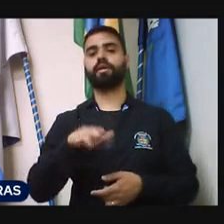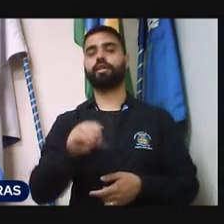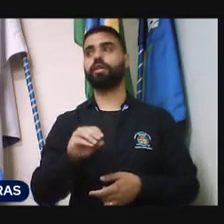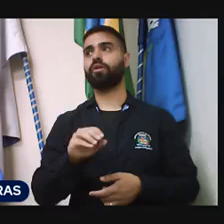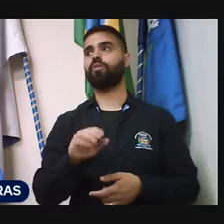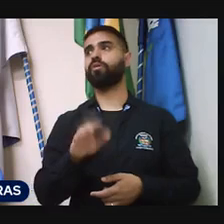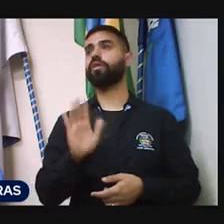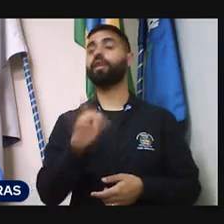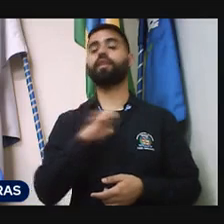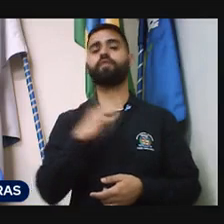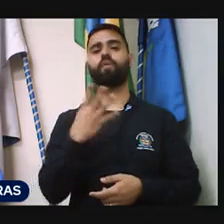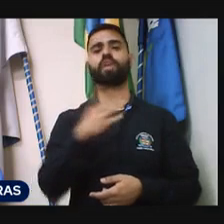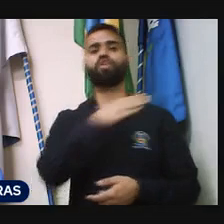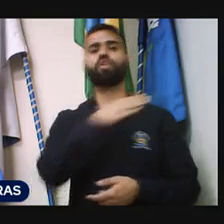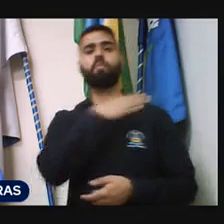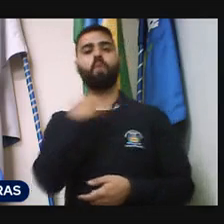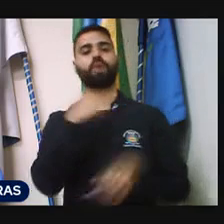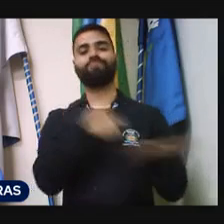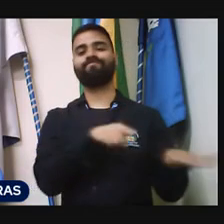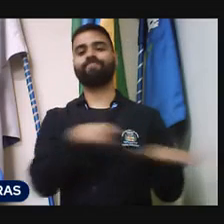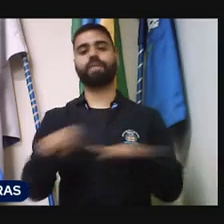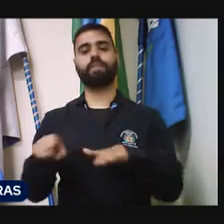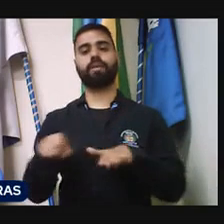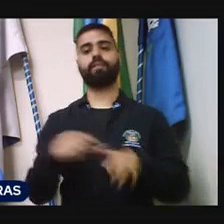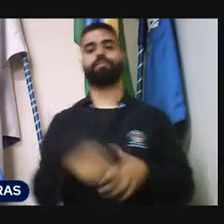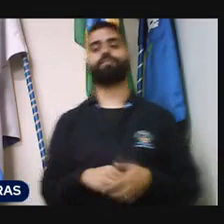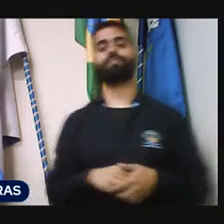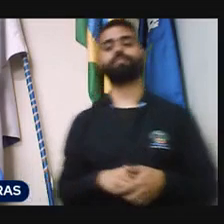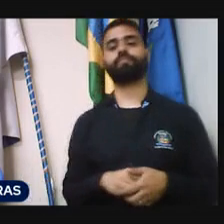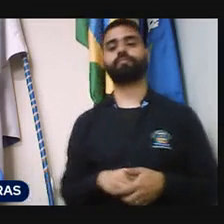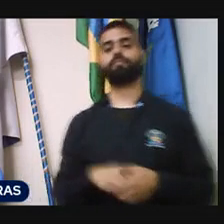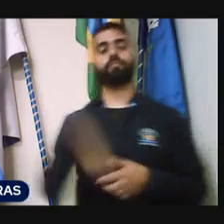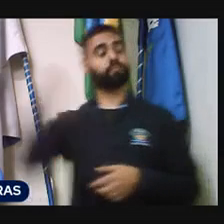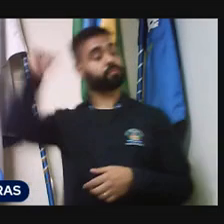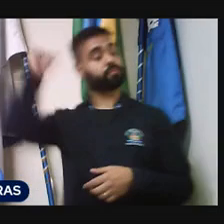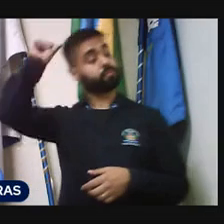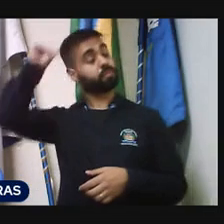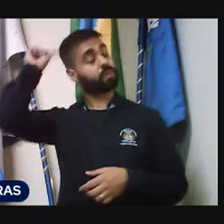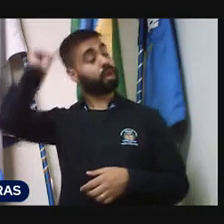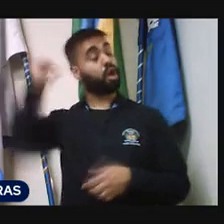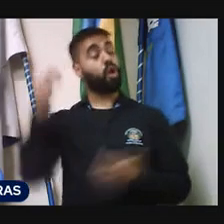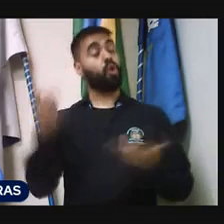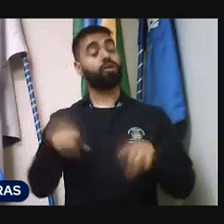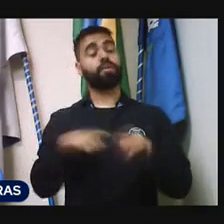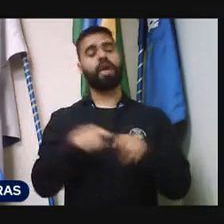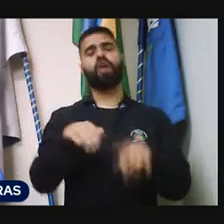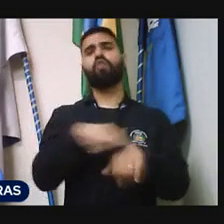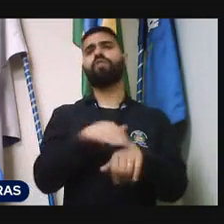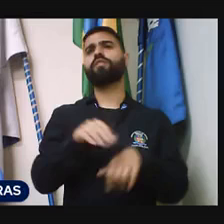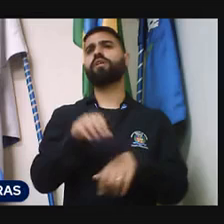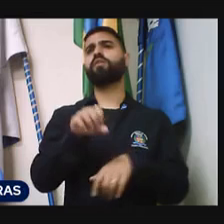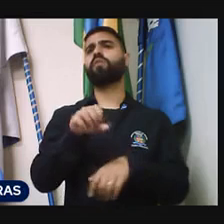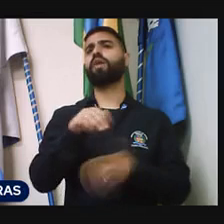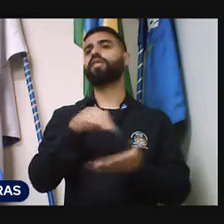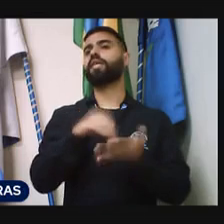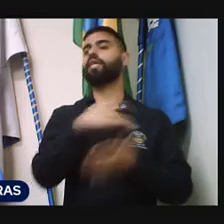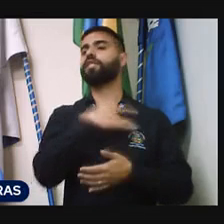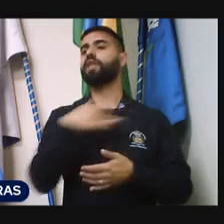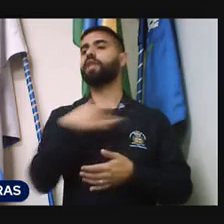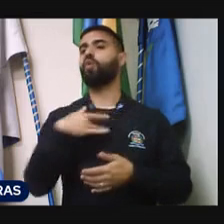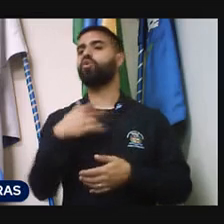já tivemos quatro óbitos na semana Hoje Estive conversando lá com a doutora Soraia também a respeito de vacinas em